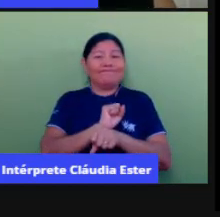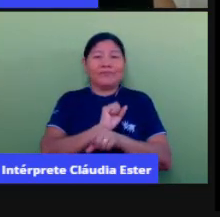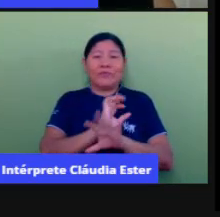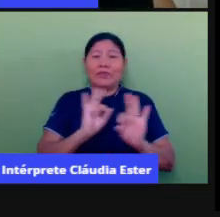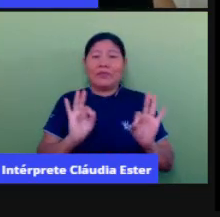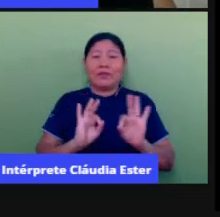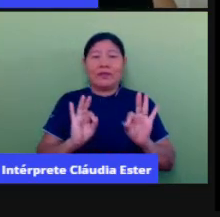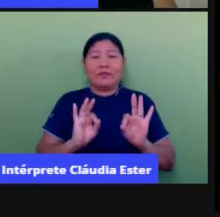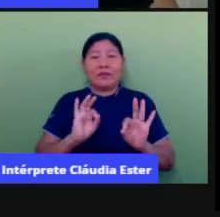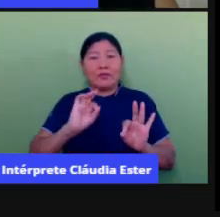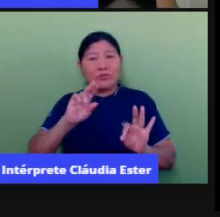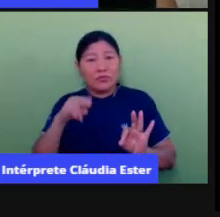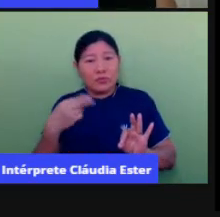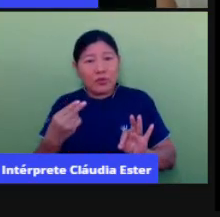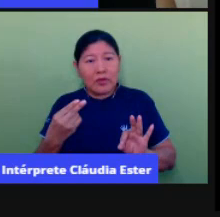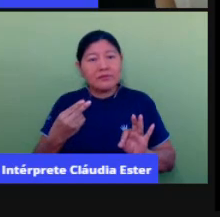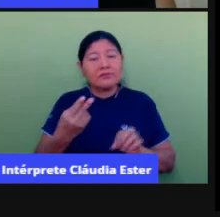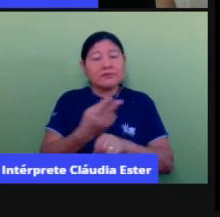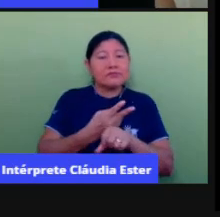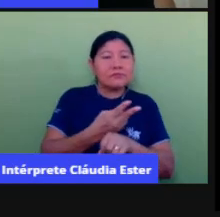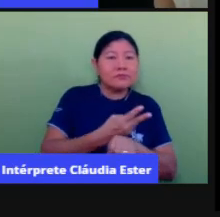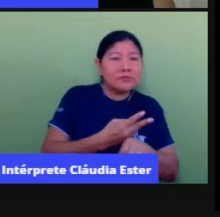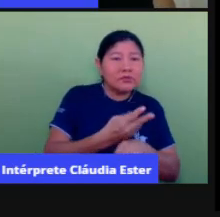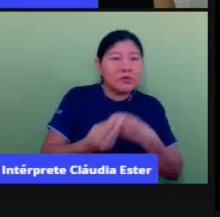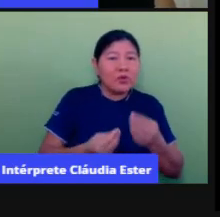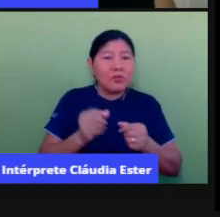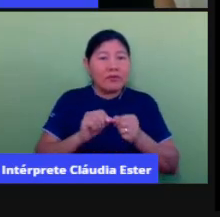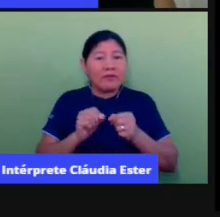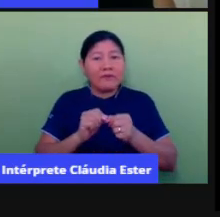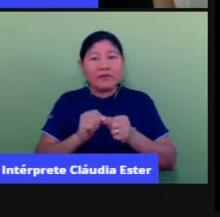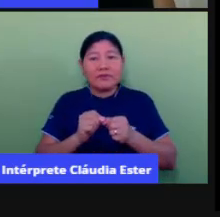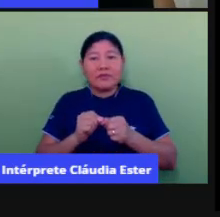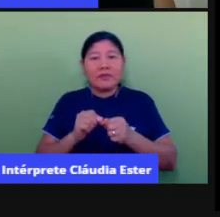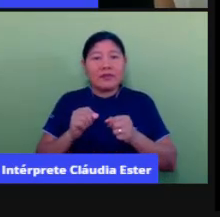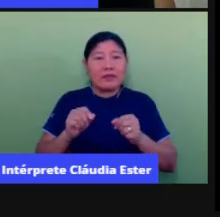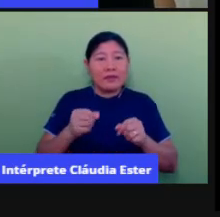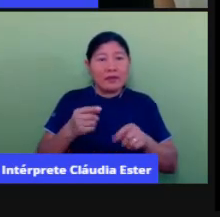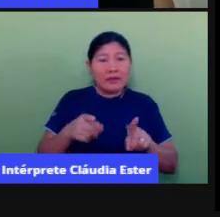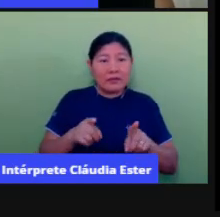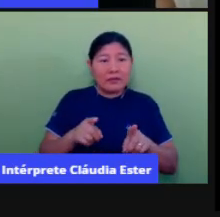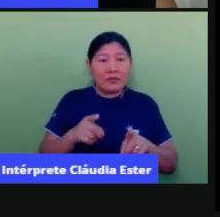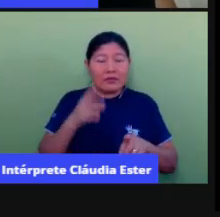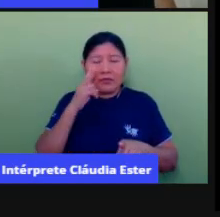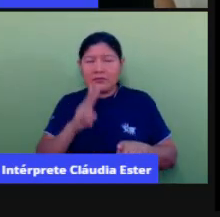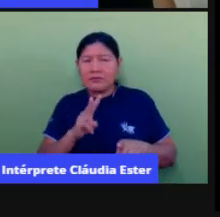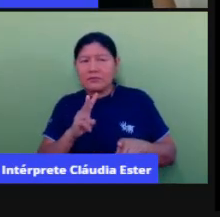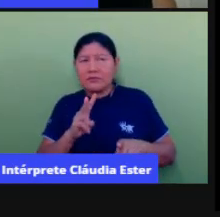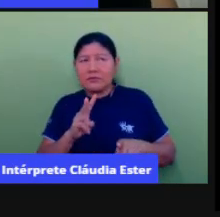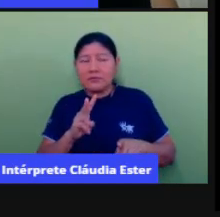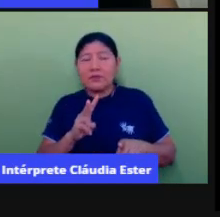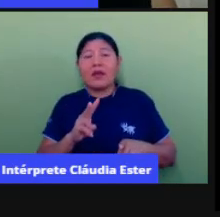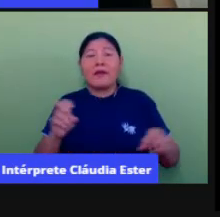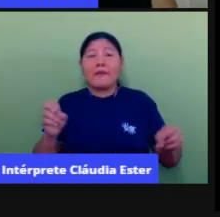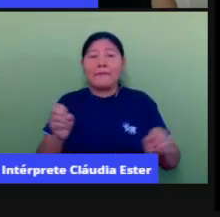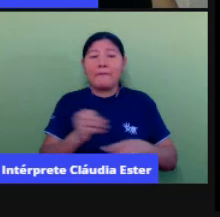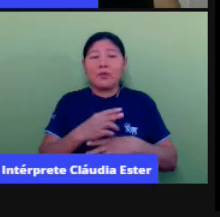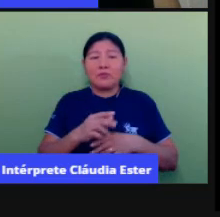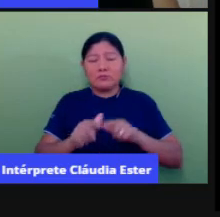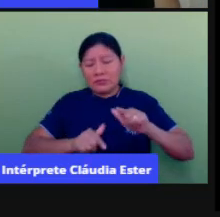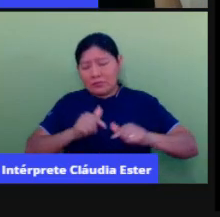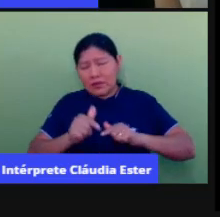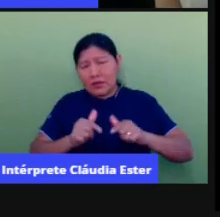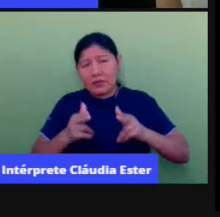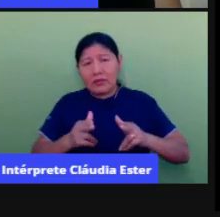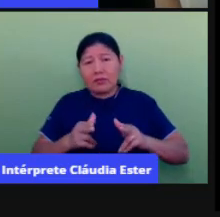caminhar, e aí a gente fica até feliz, porque depois a legislação ainda vem e nos dá um respaldo, né? Então, a gente não estava